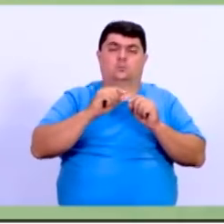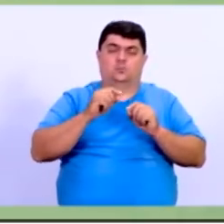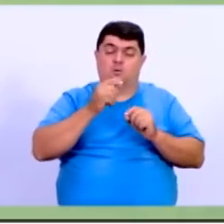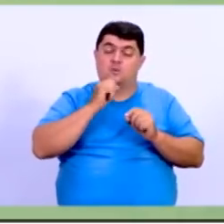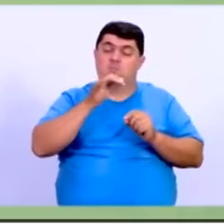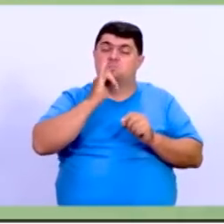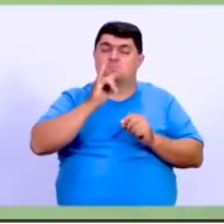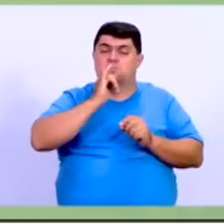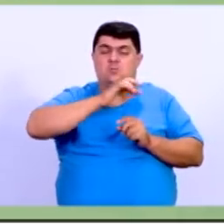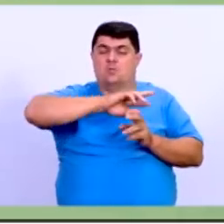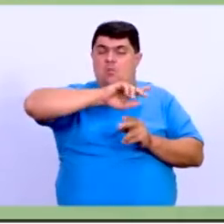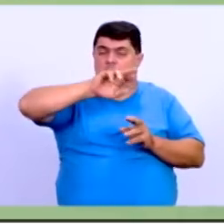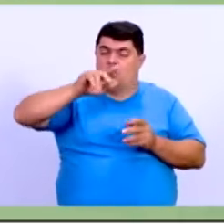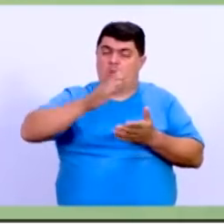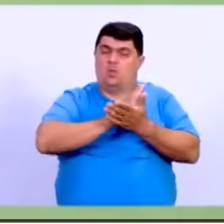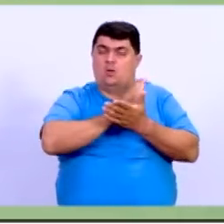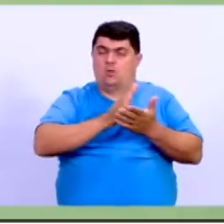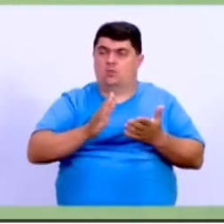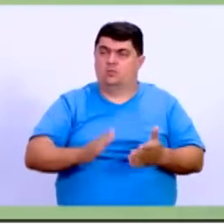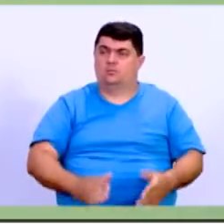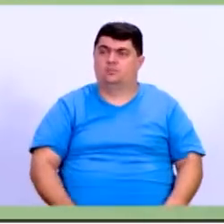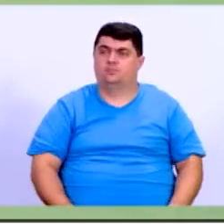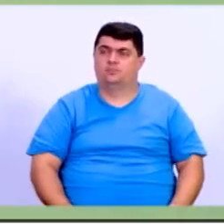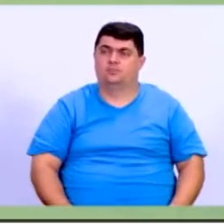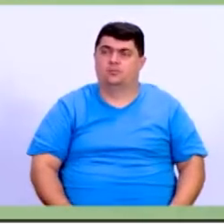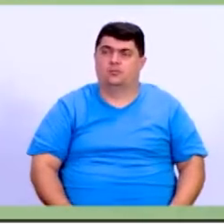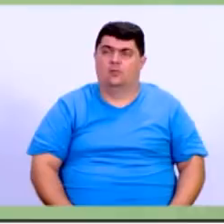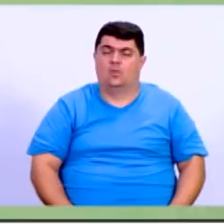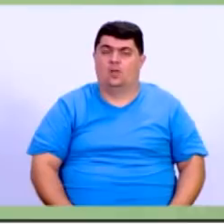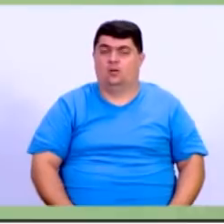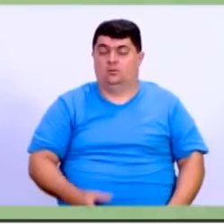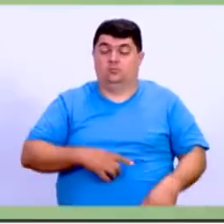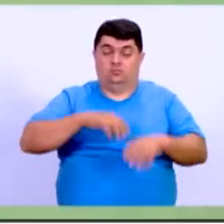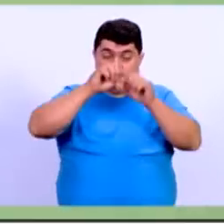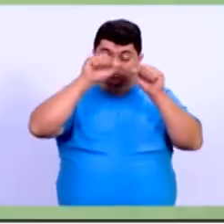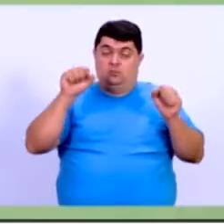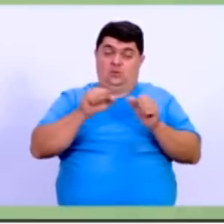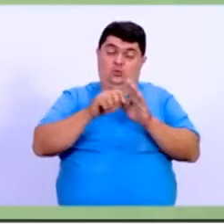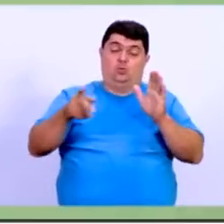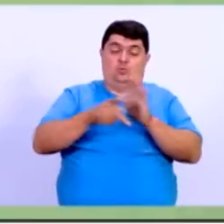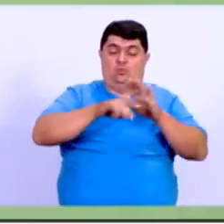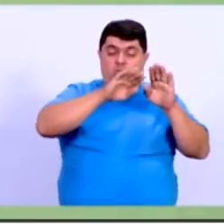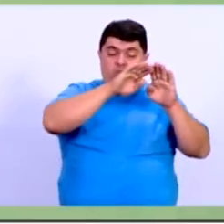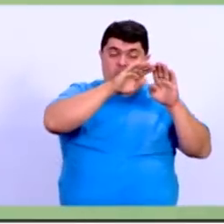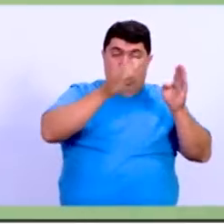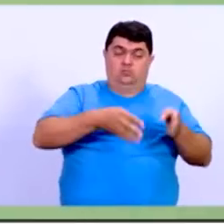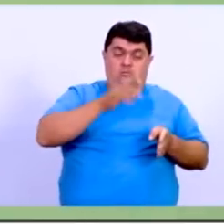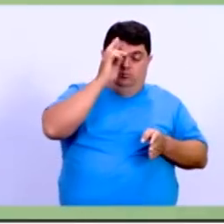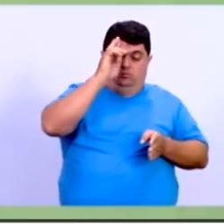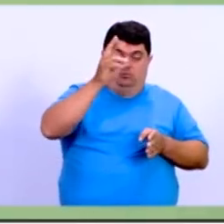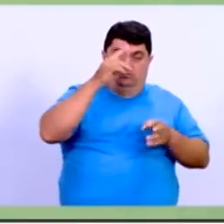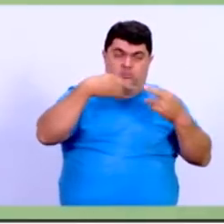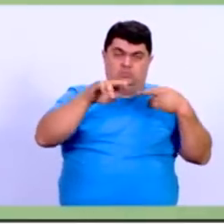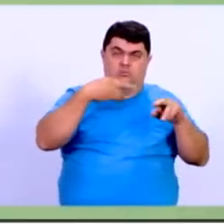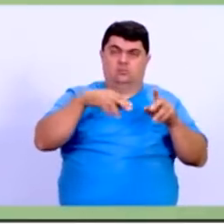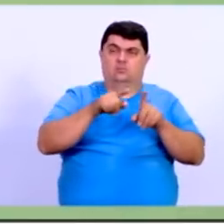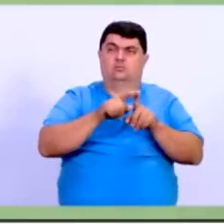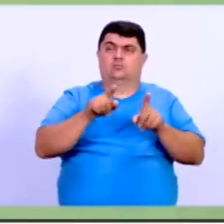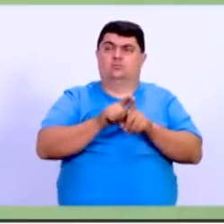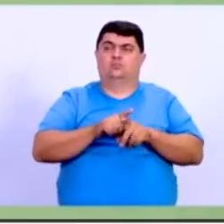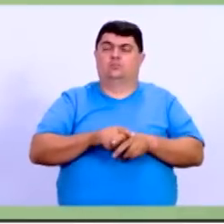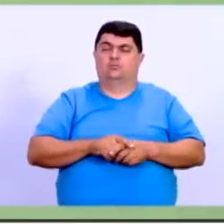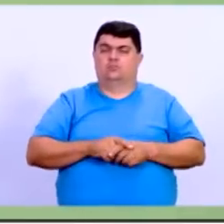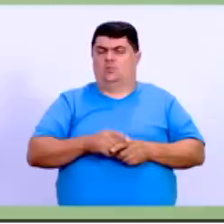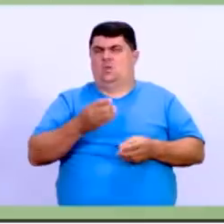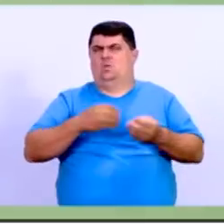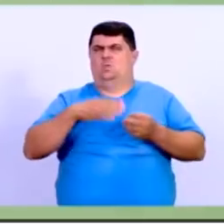alguns exemplos. Exemplos, olha aí. Exemplos que remetem o quê? A estrutura física de um servidor de redes. Tá? Como